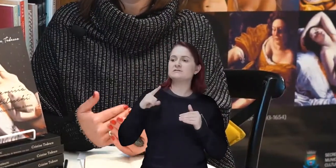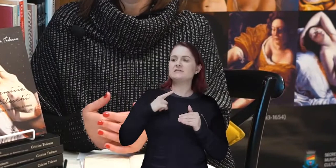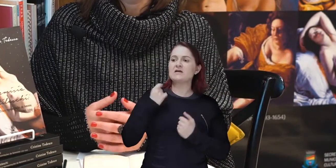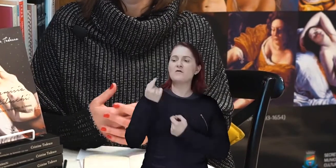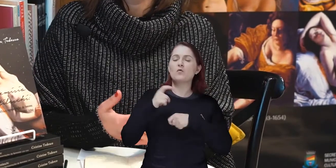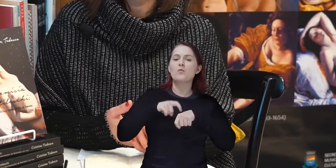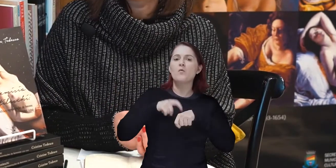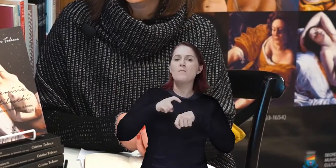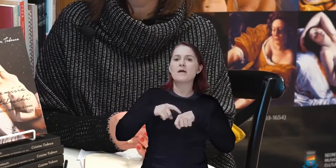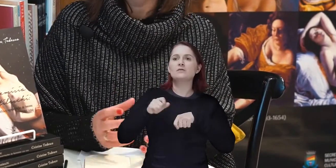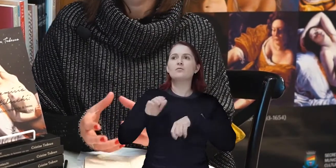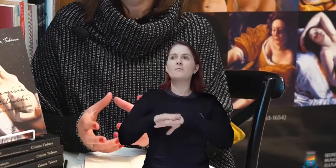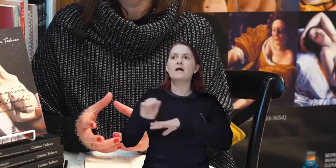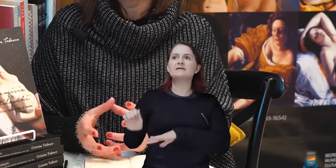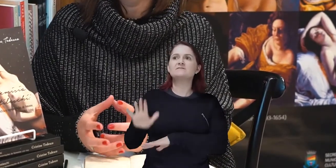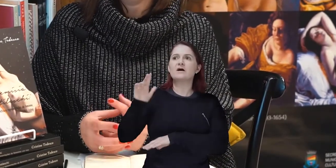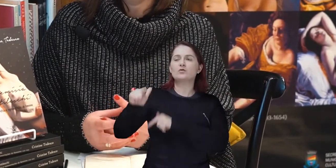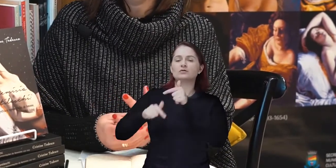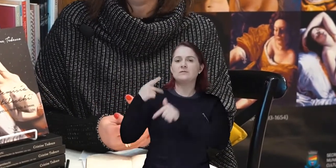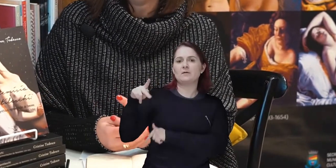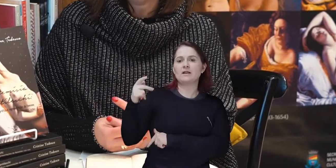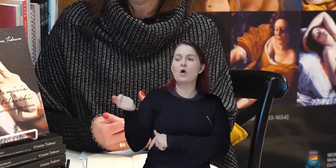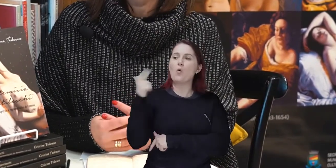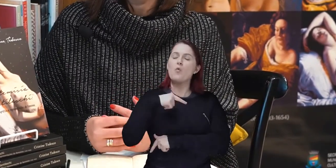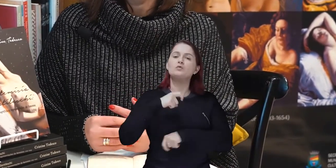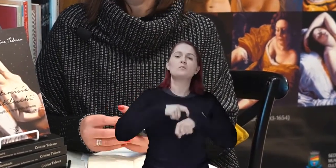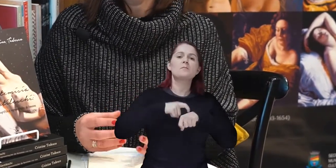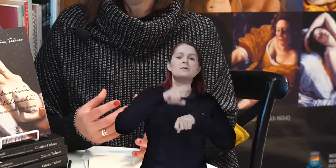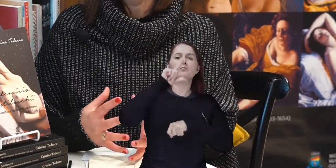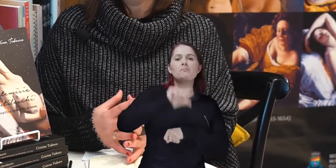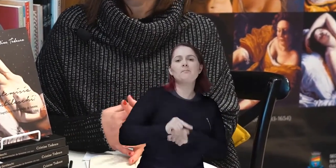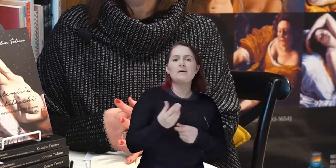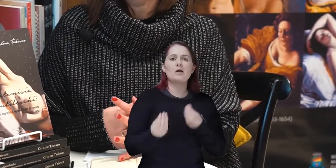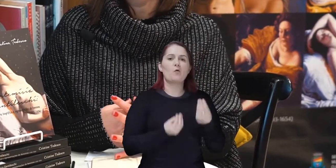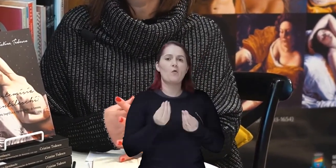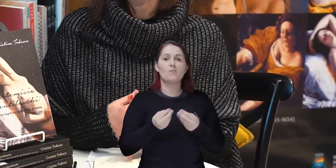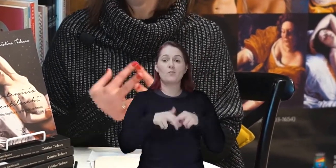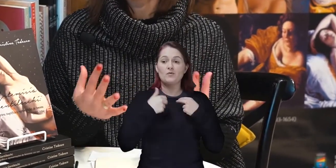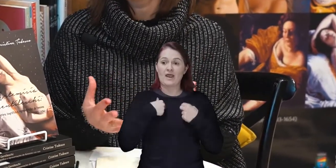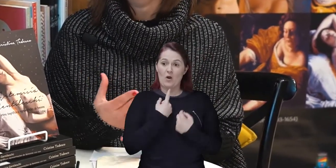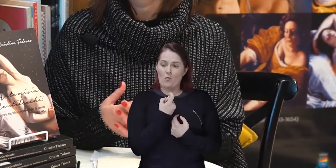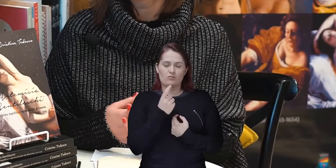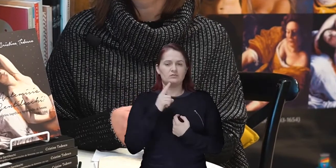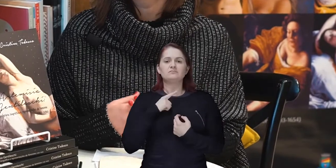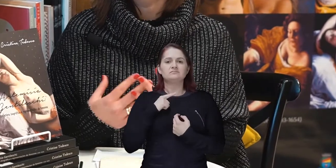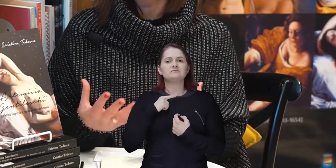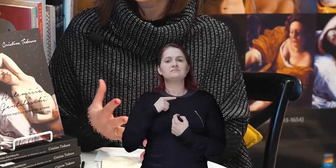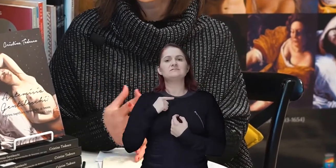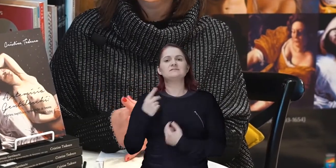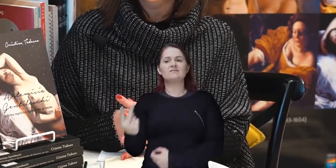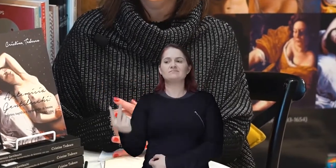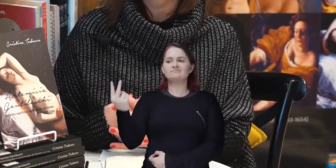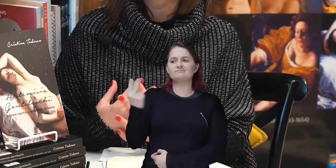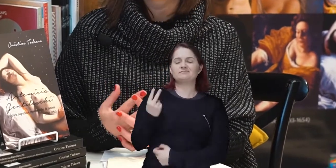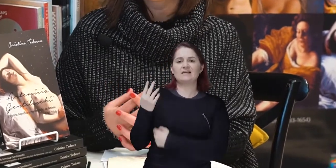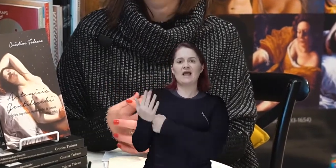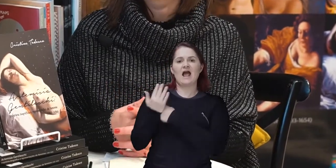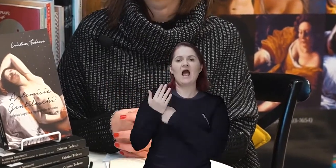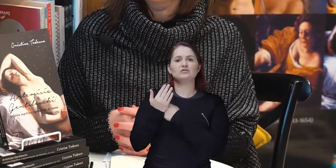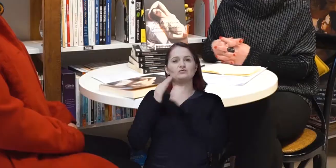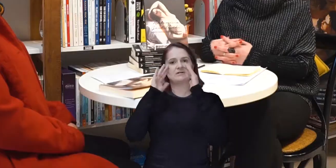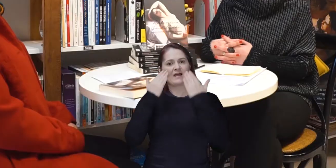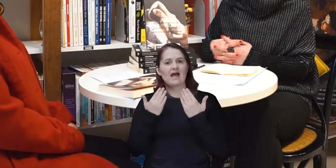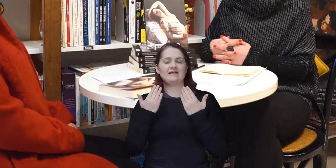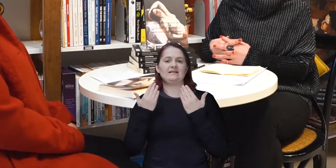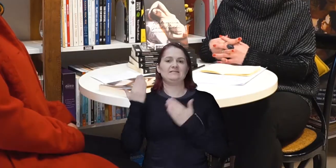ela foi mais prestigiada em algum momento do que outros. Então esse trabalho foi coletivo, né? Houveram outras pessoas que